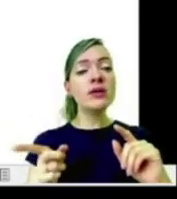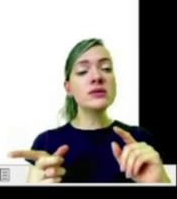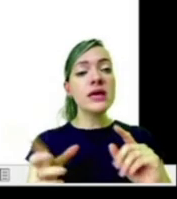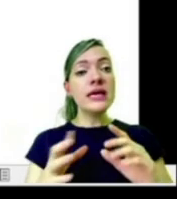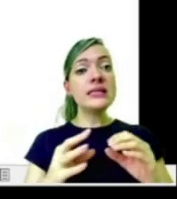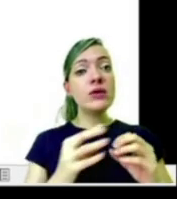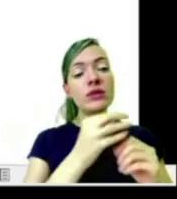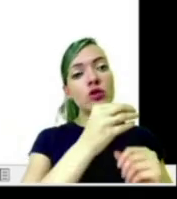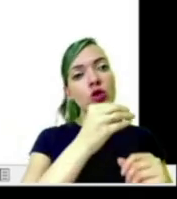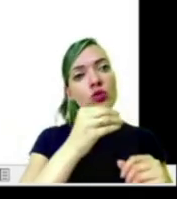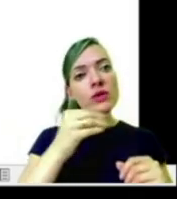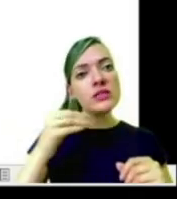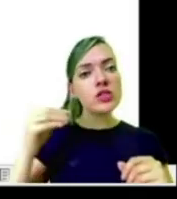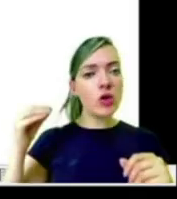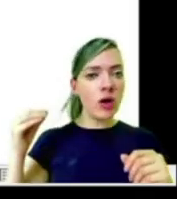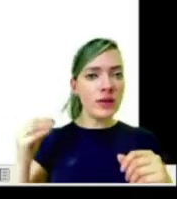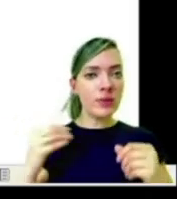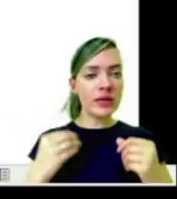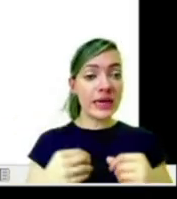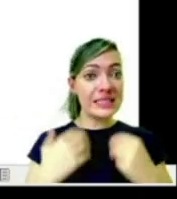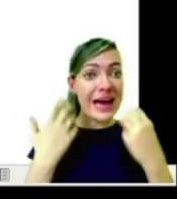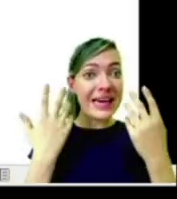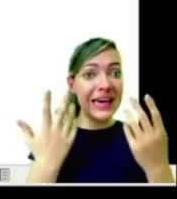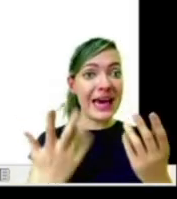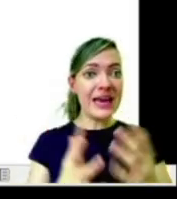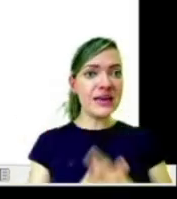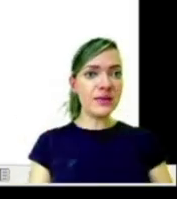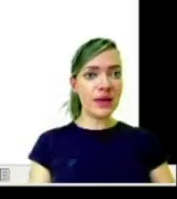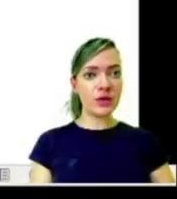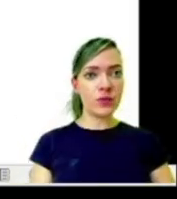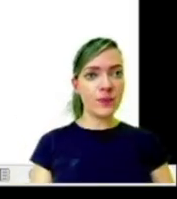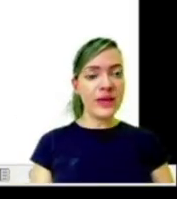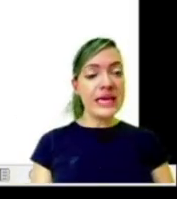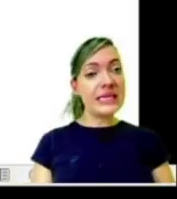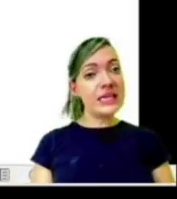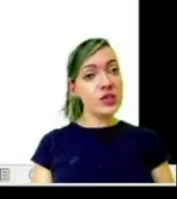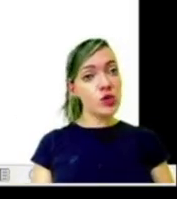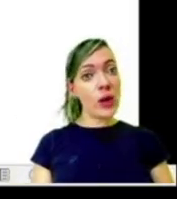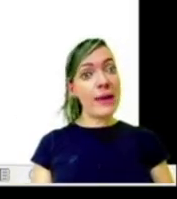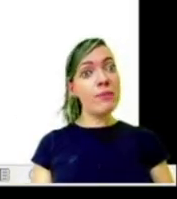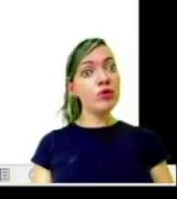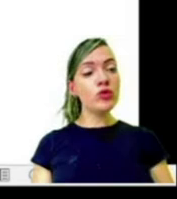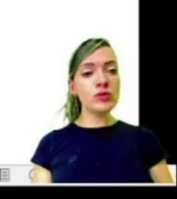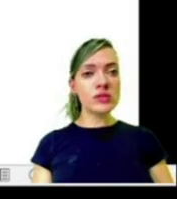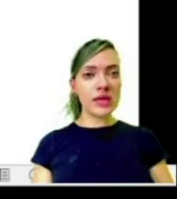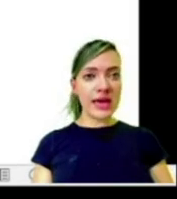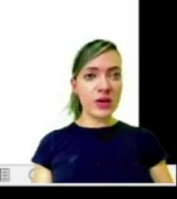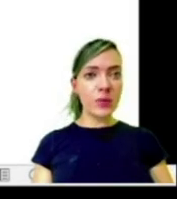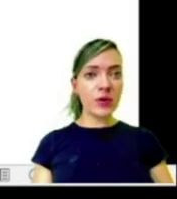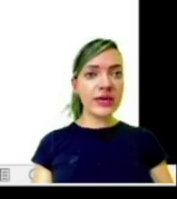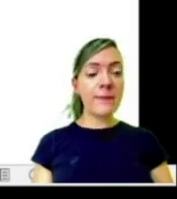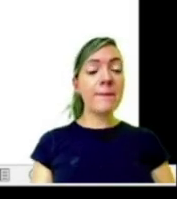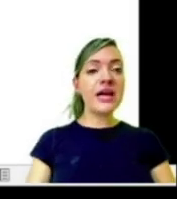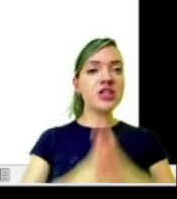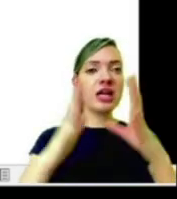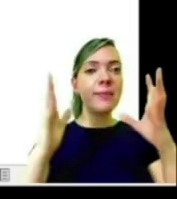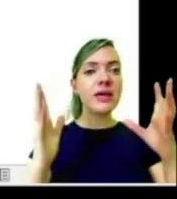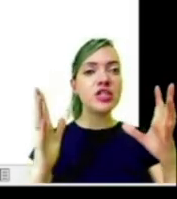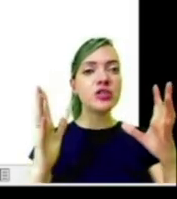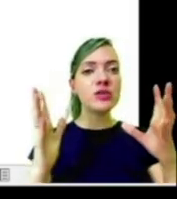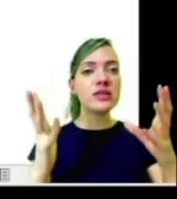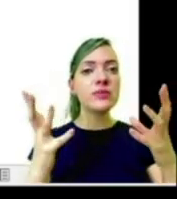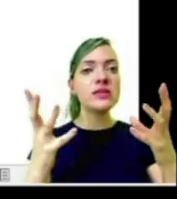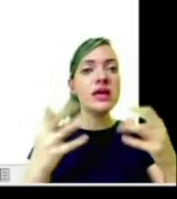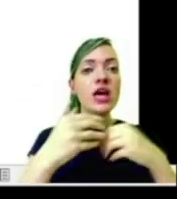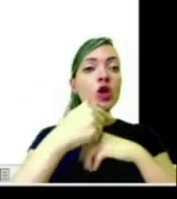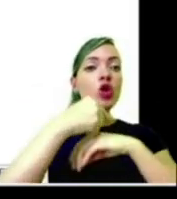comeram algas. Então tem toda uma história por trás daquele alimento. E isso é muito sério, porque